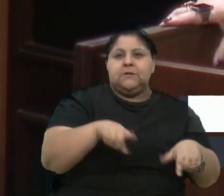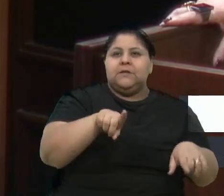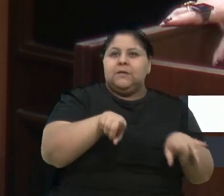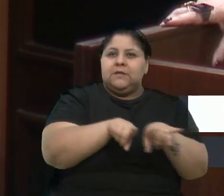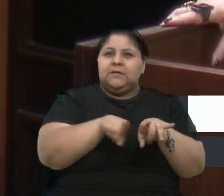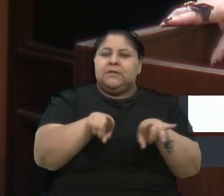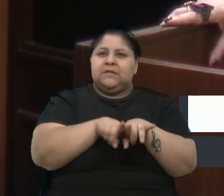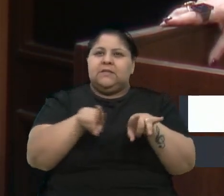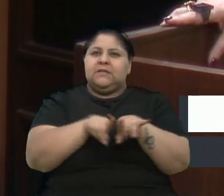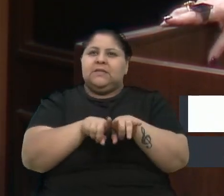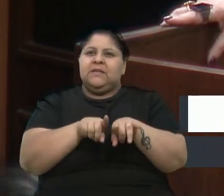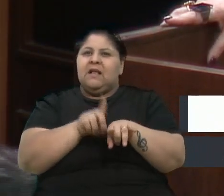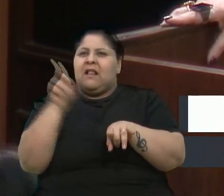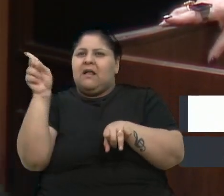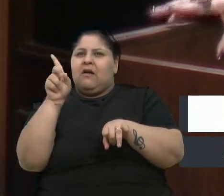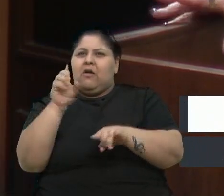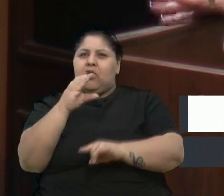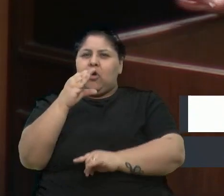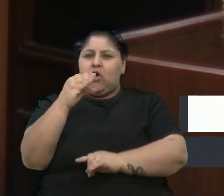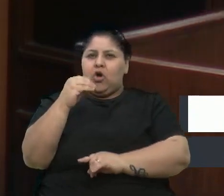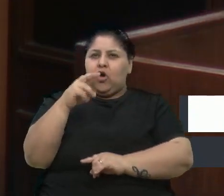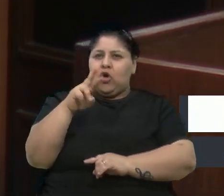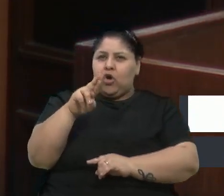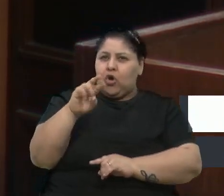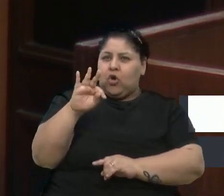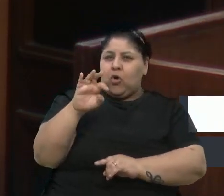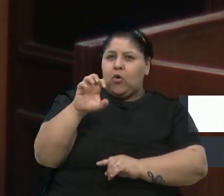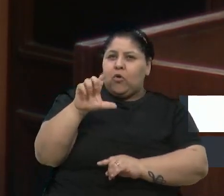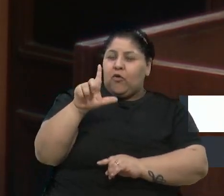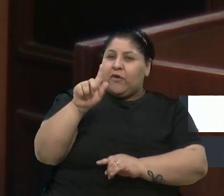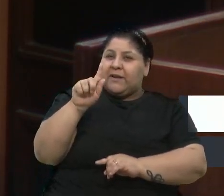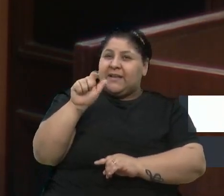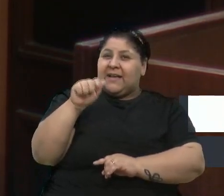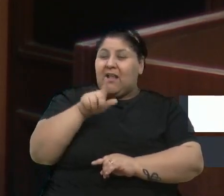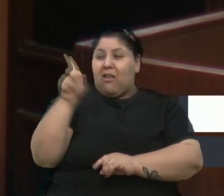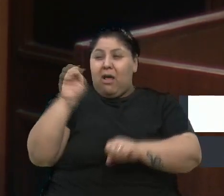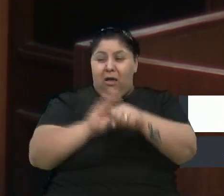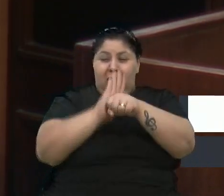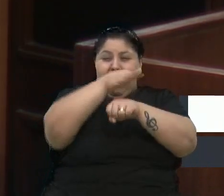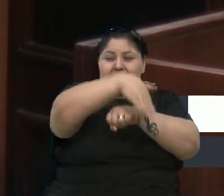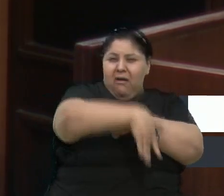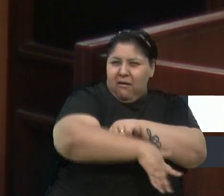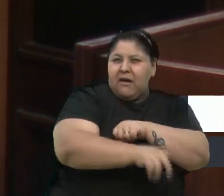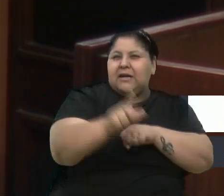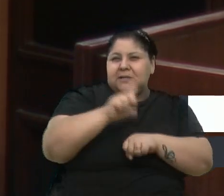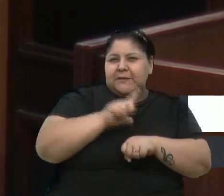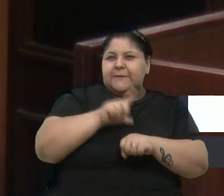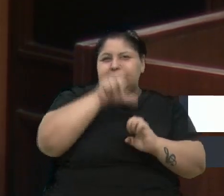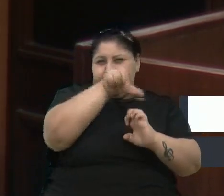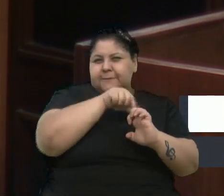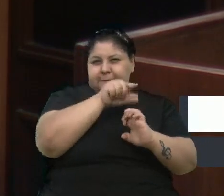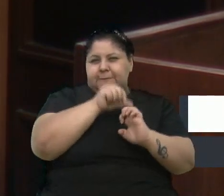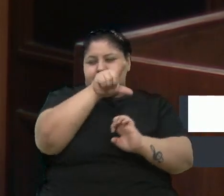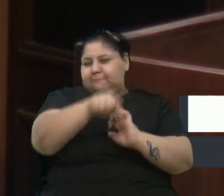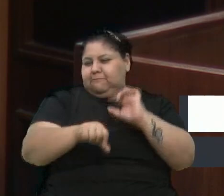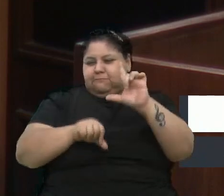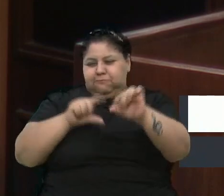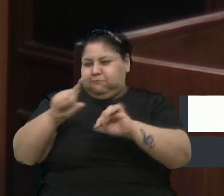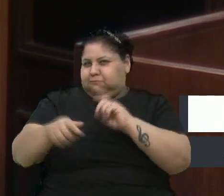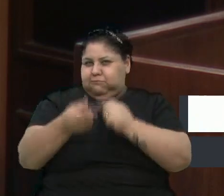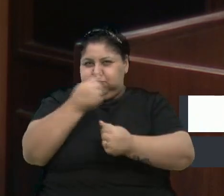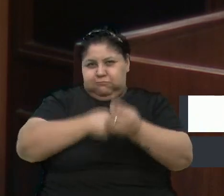em Galópolis. Tem empreendimentos de alternativas de economia